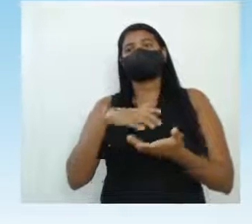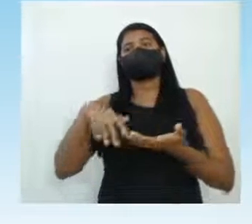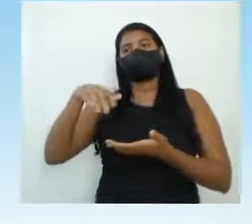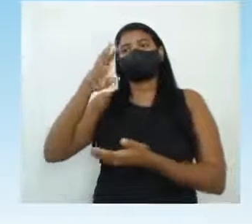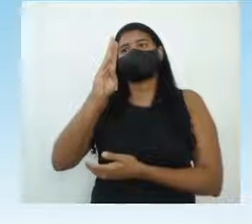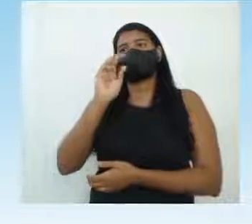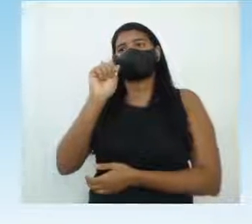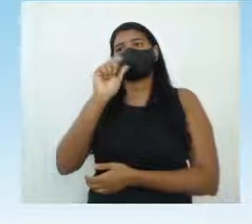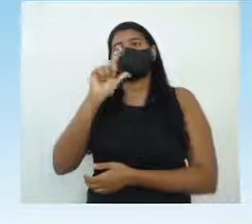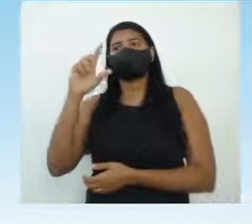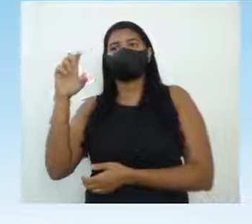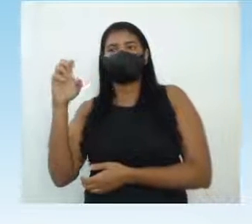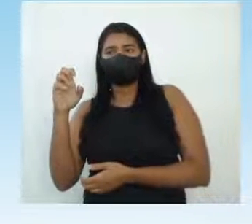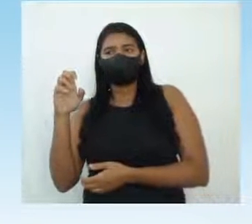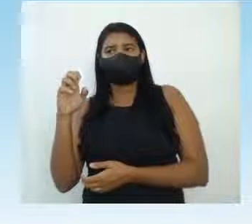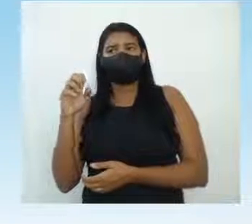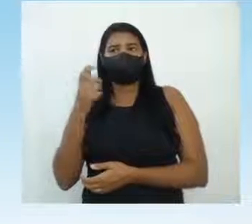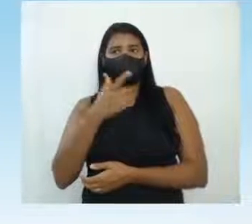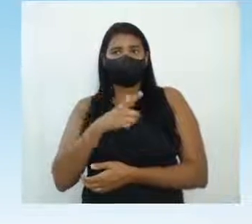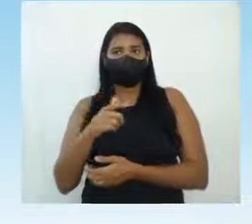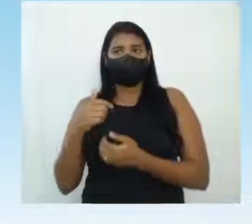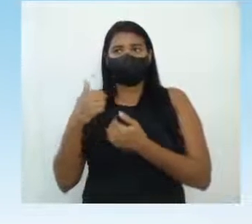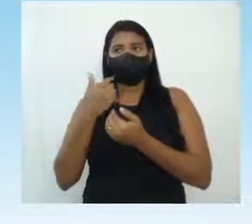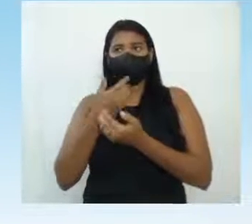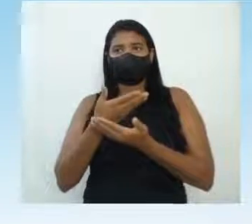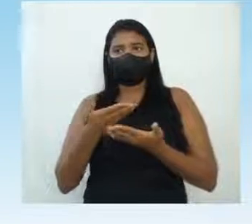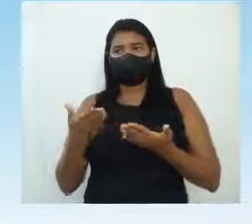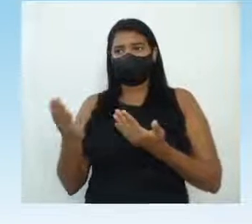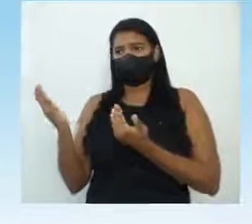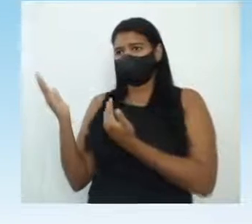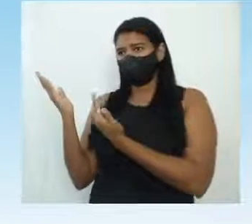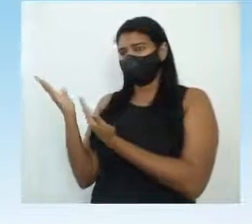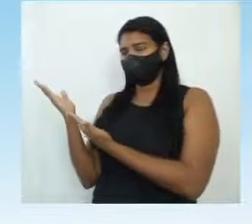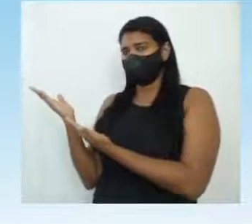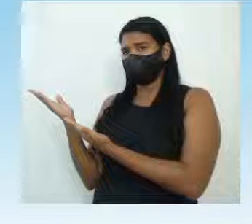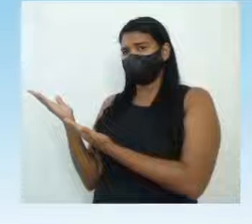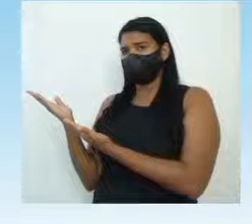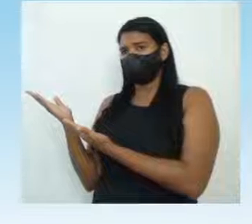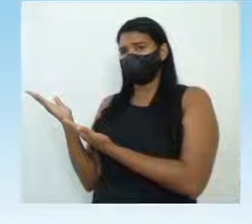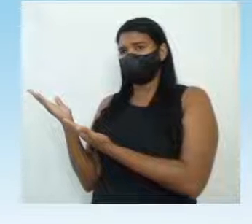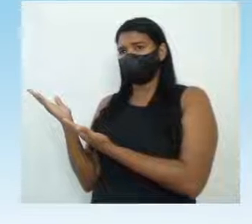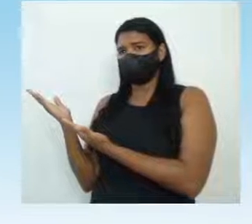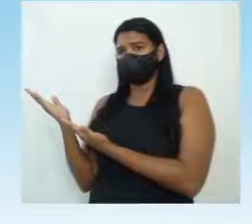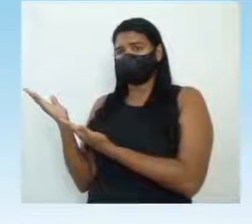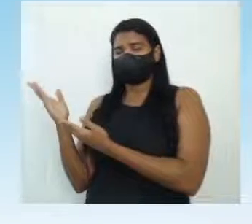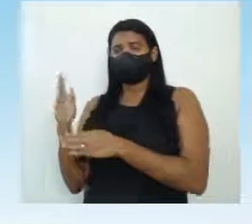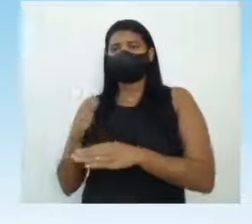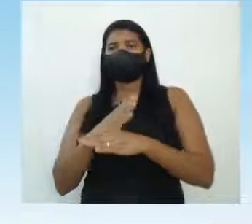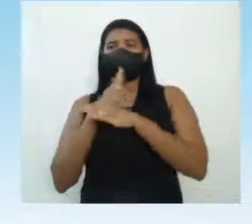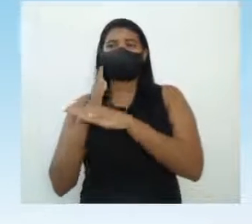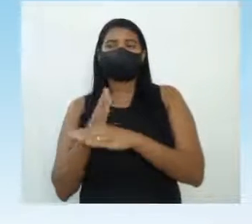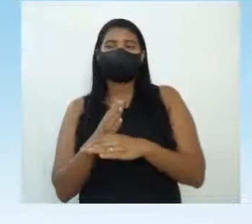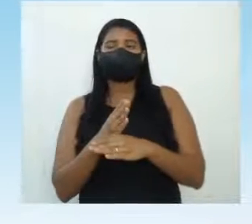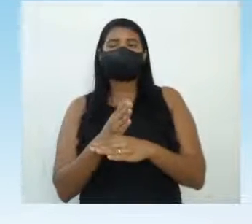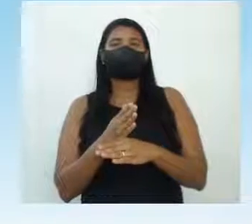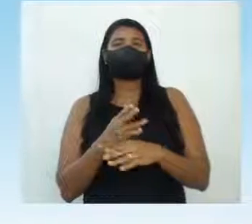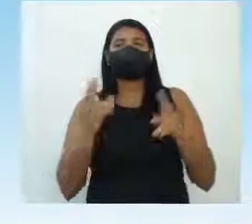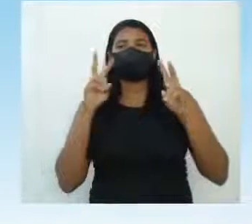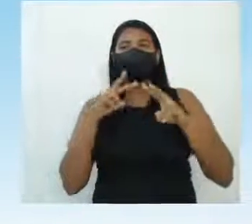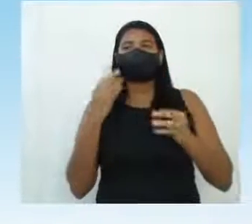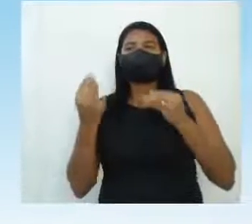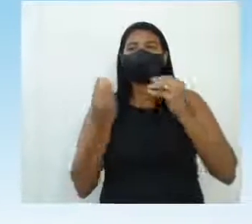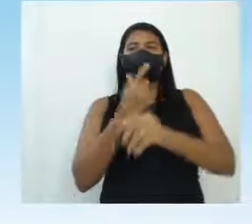clássico. Outro link para vocês acessarem aí para visualizarem como é que a dança contemporânea se